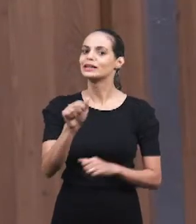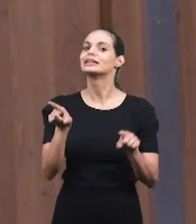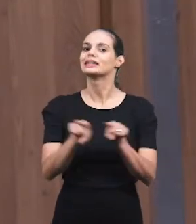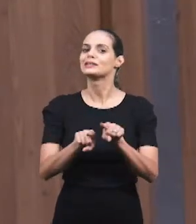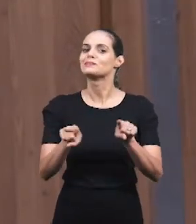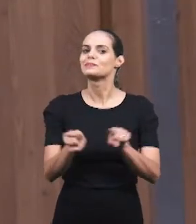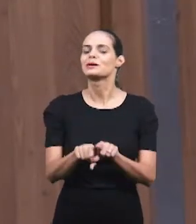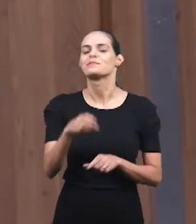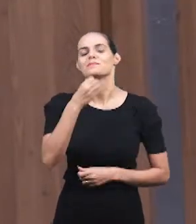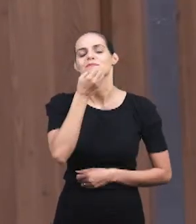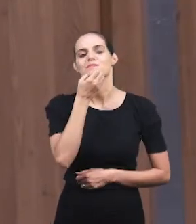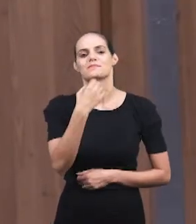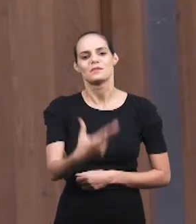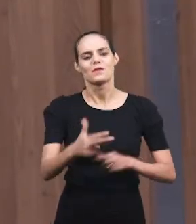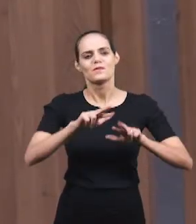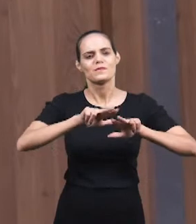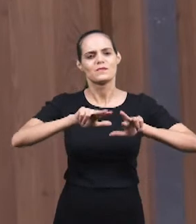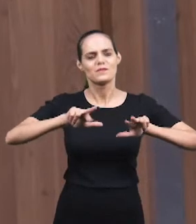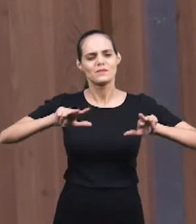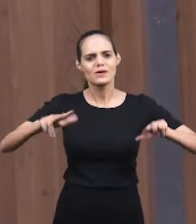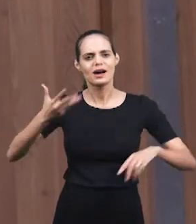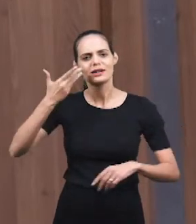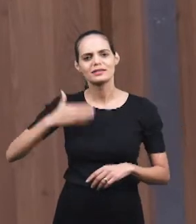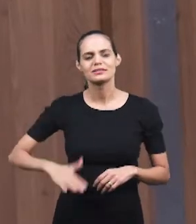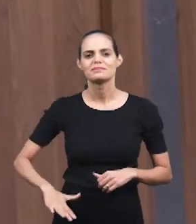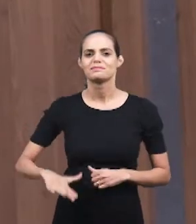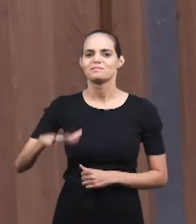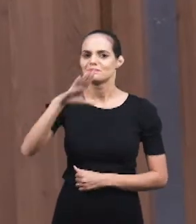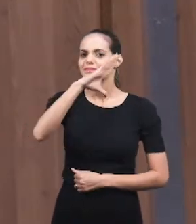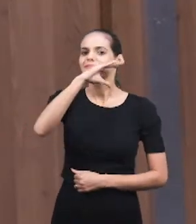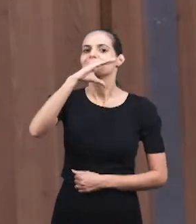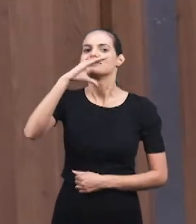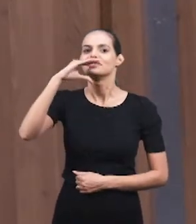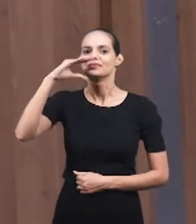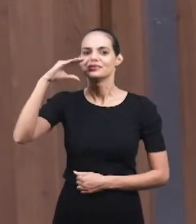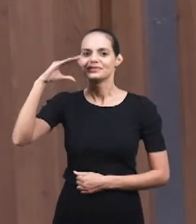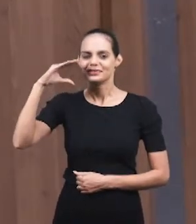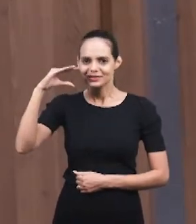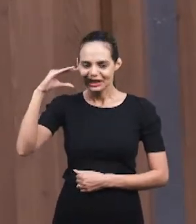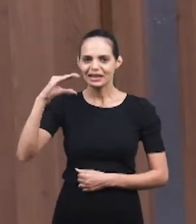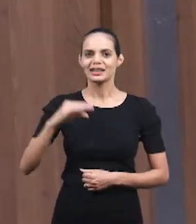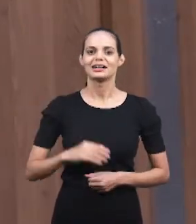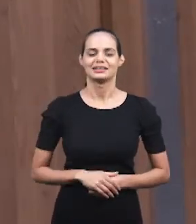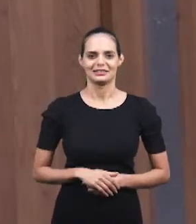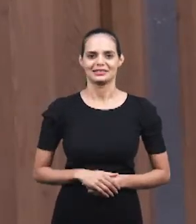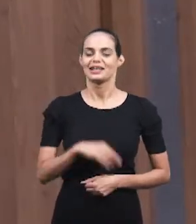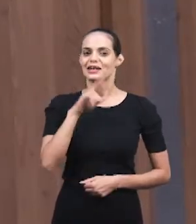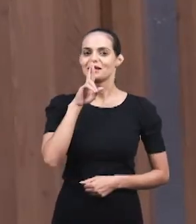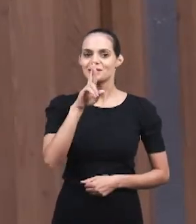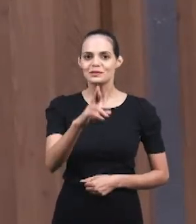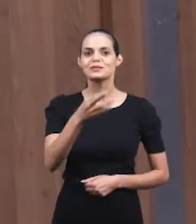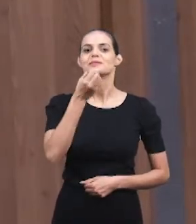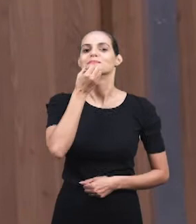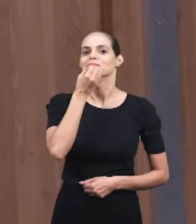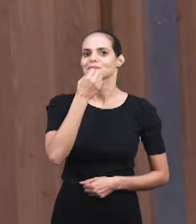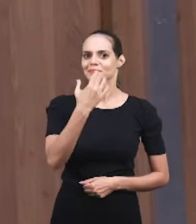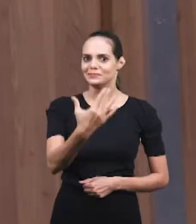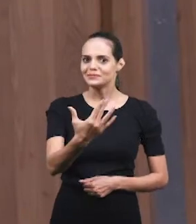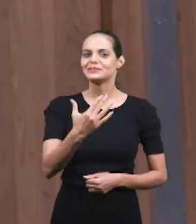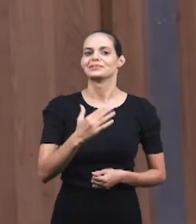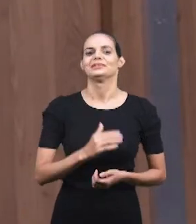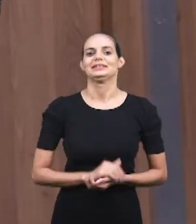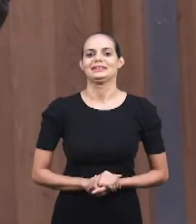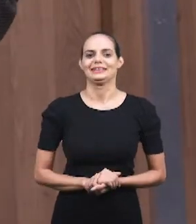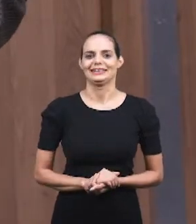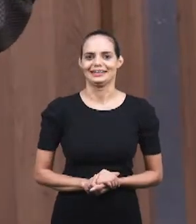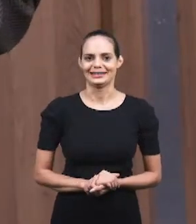2 no meio de tantas outras crianças, intermediários e também adolescentes. Essas respostas foram muito bem colocadas. Nós vamos agora à